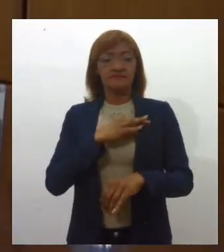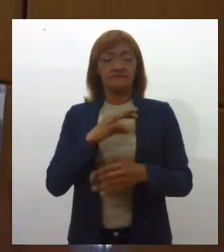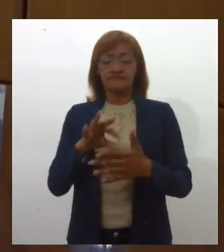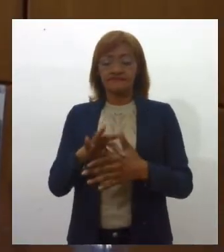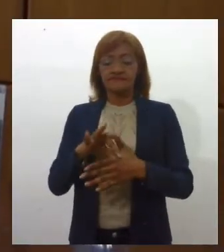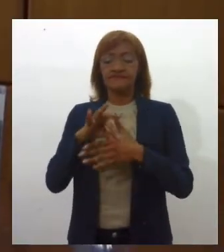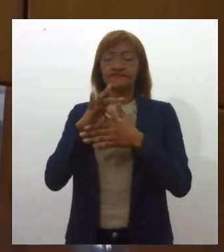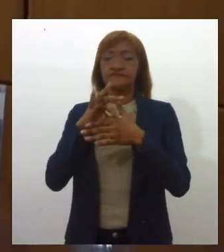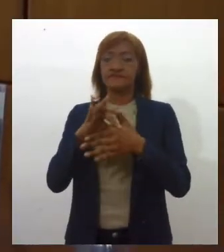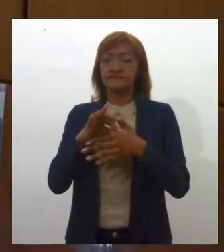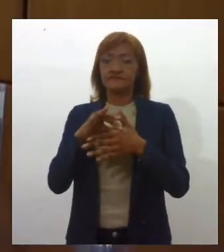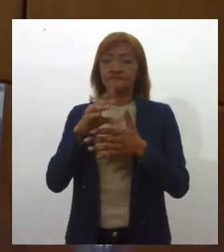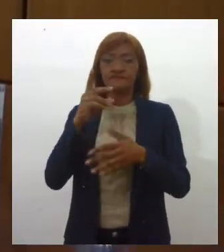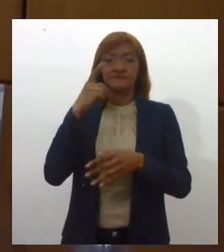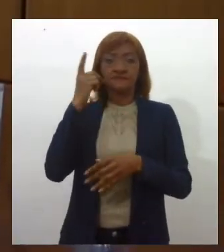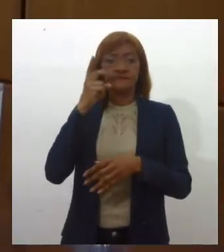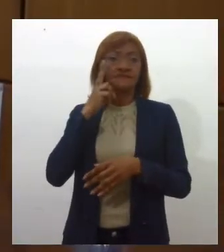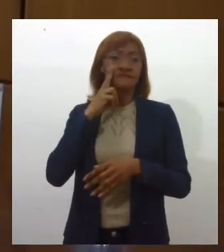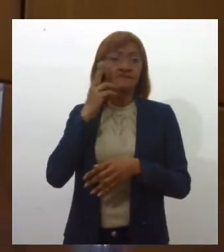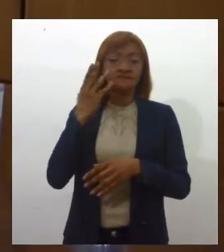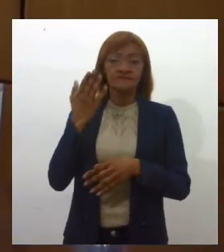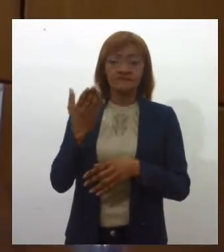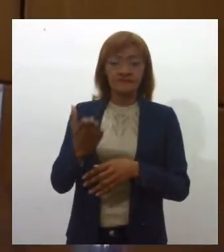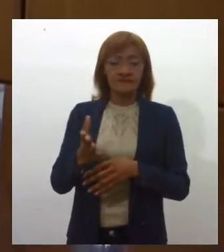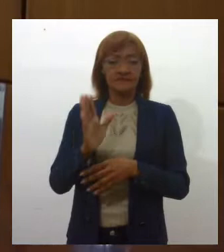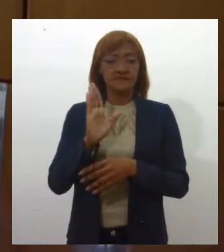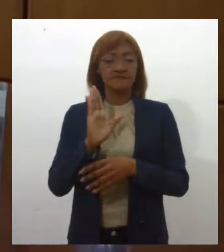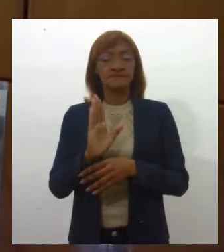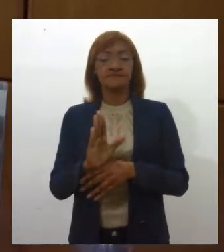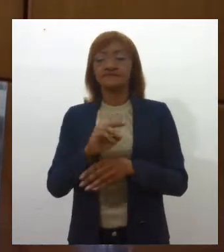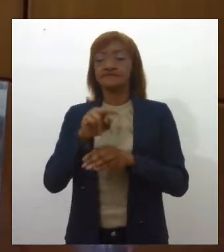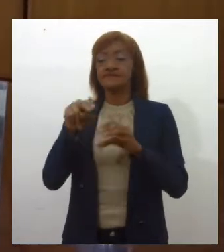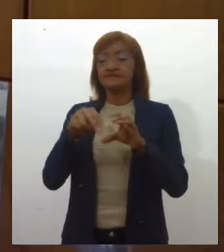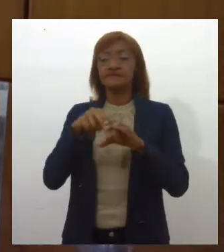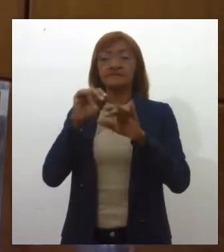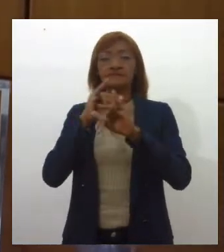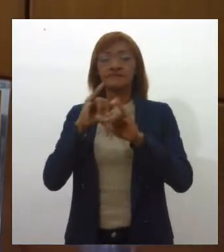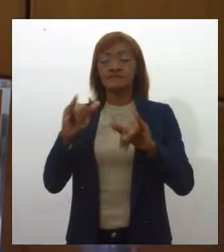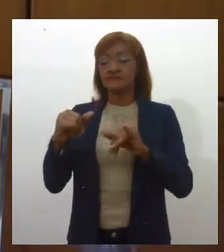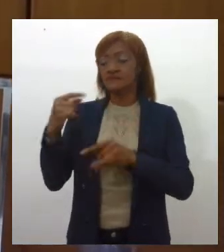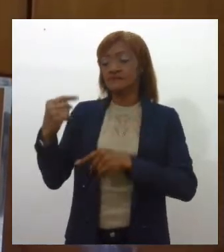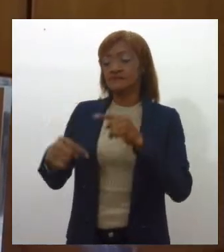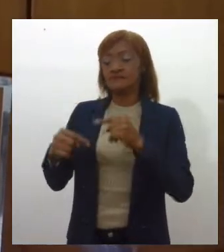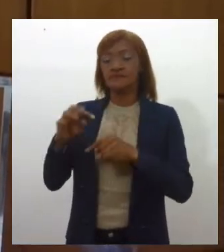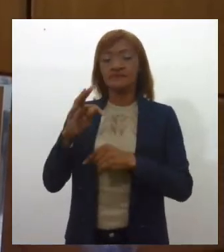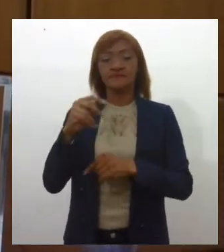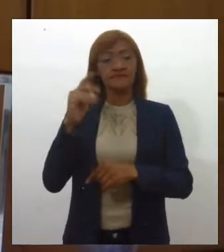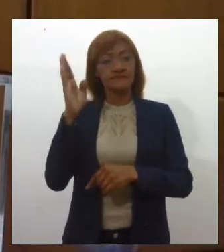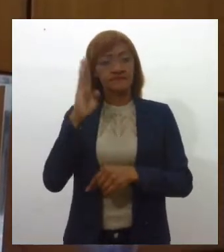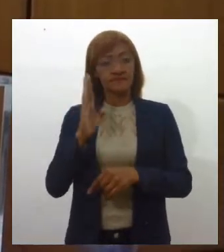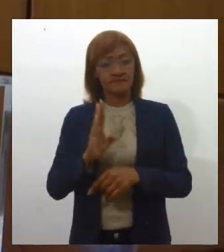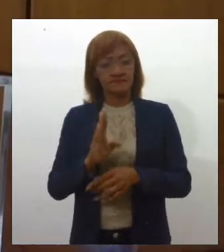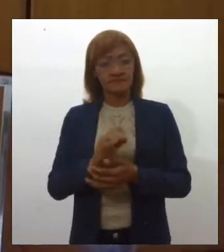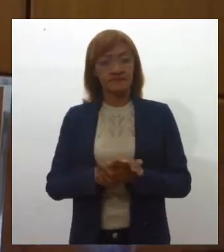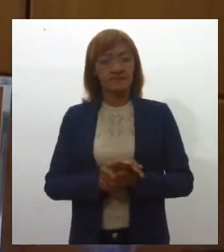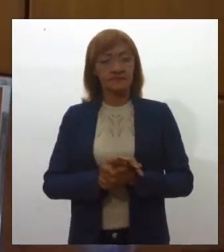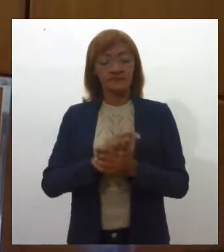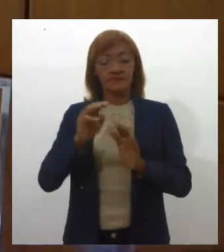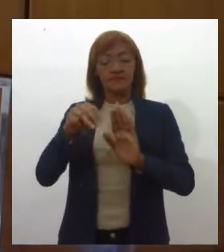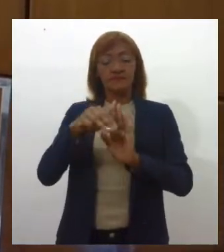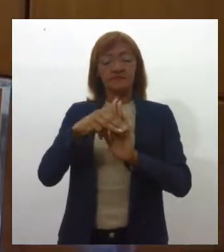na Alese, o deputado Zezinho Sobral, utilizou a tribuna para trazer um assunto discutido nacionalmente. A medida provisória que